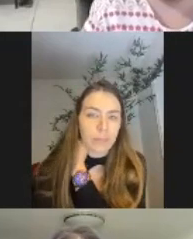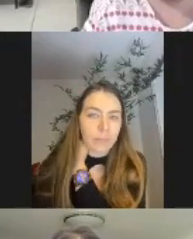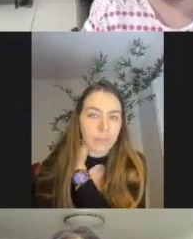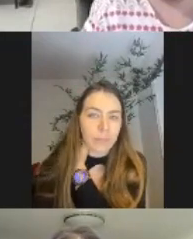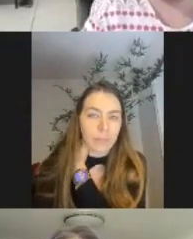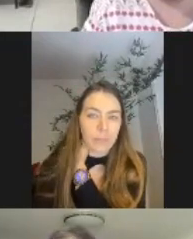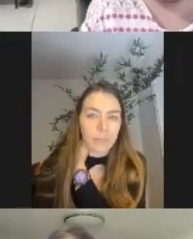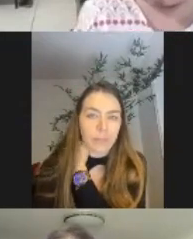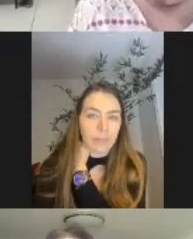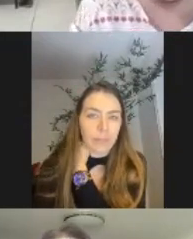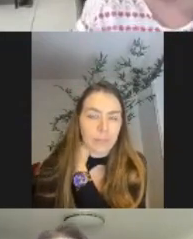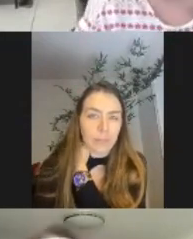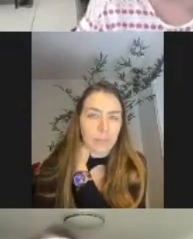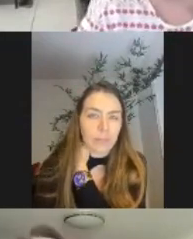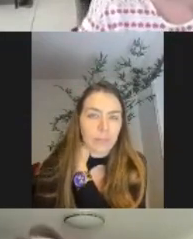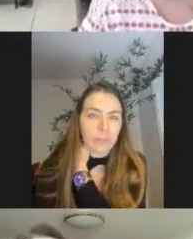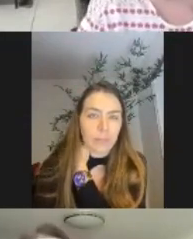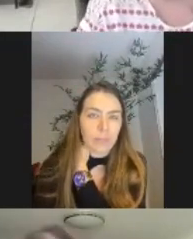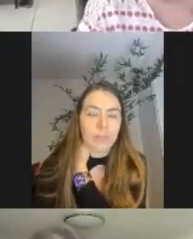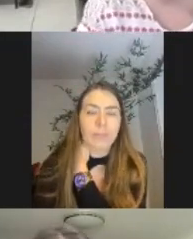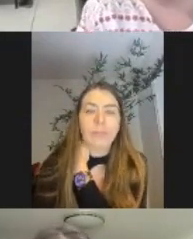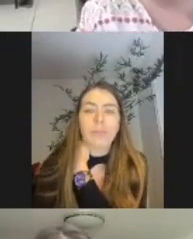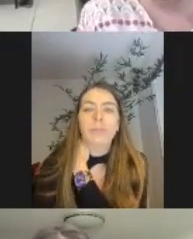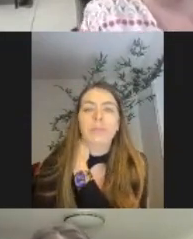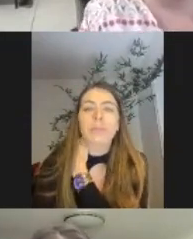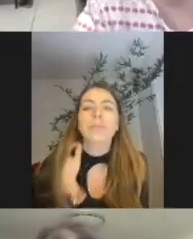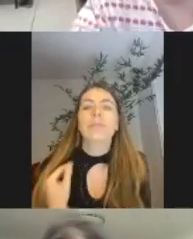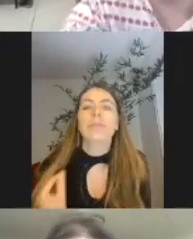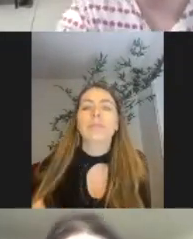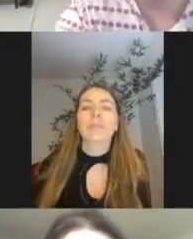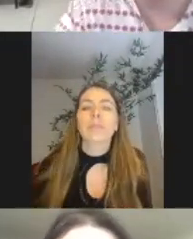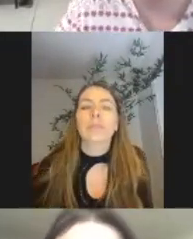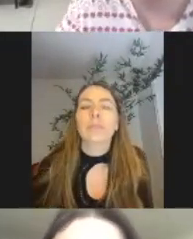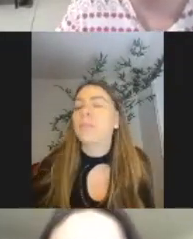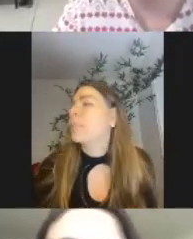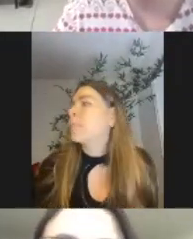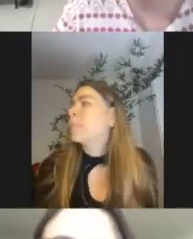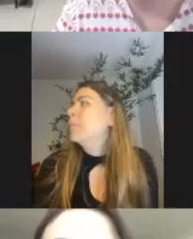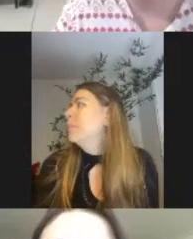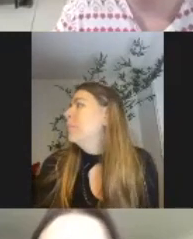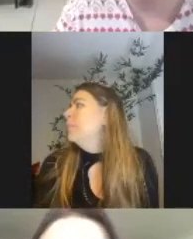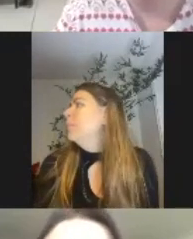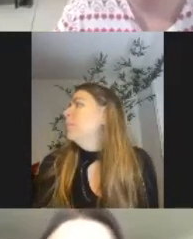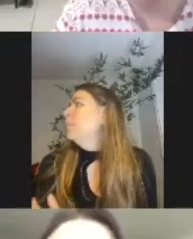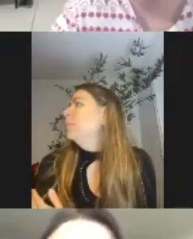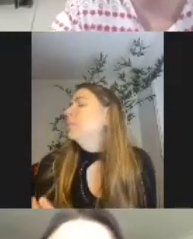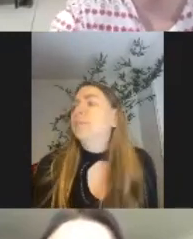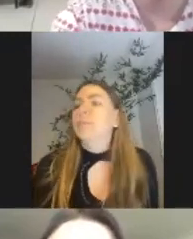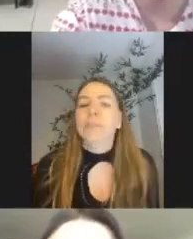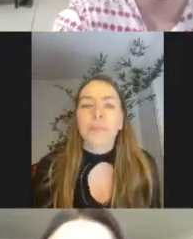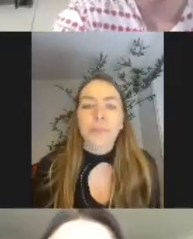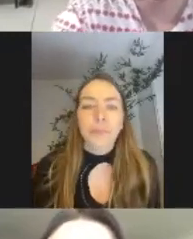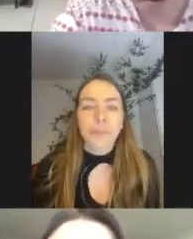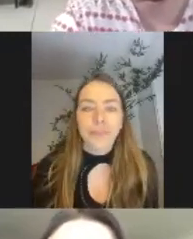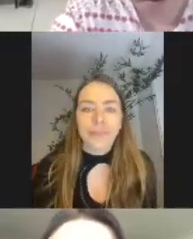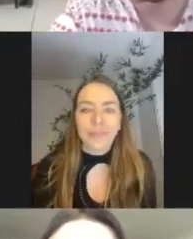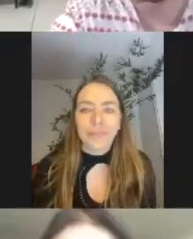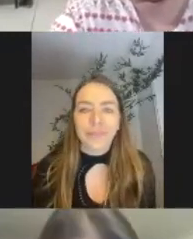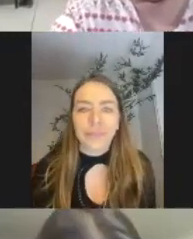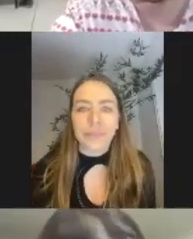Então, gente, um frango, né? Sei lá, eu comprei 3 quilos de frango. Eu dei aqui para vocês,